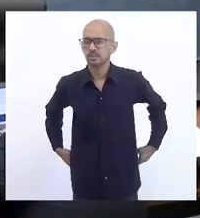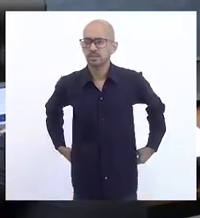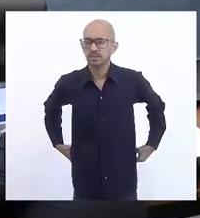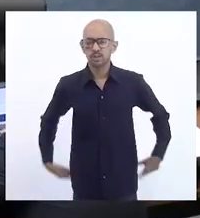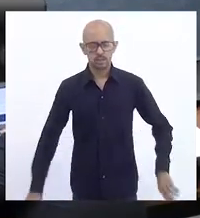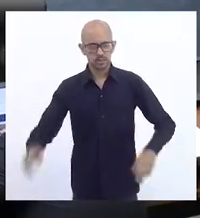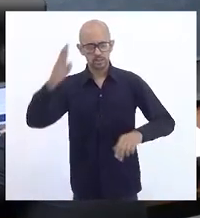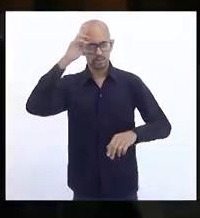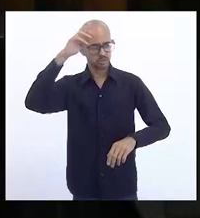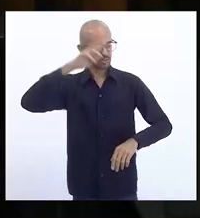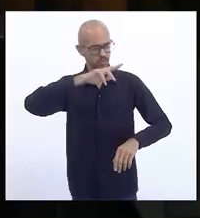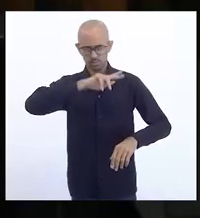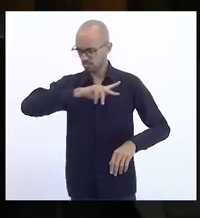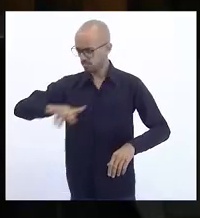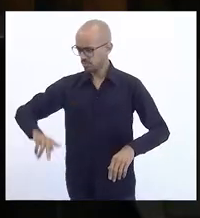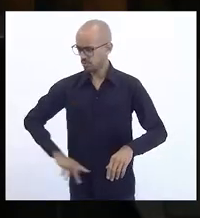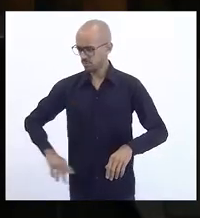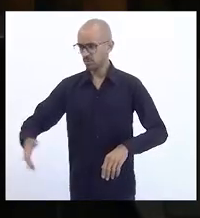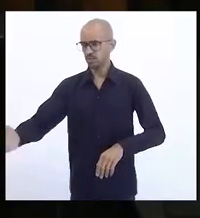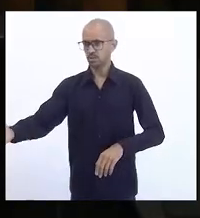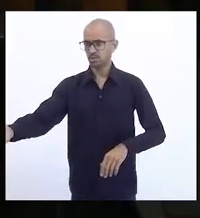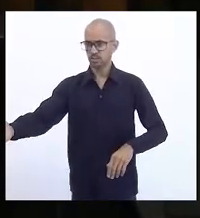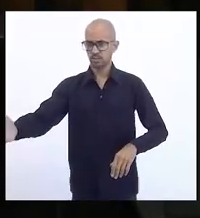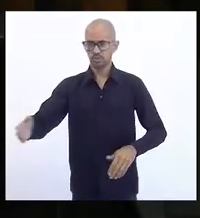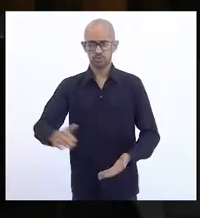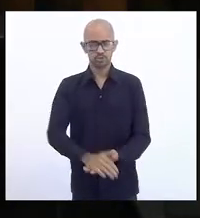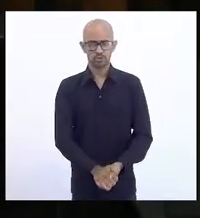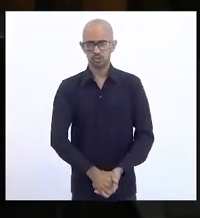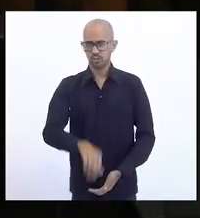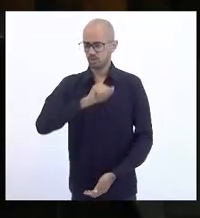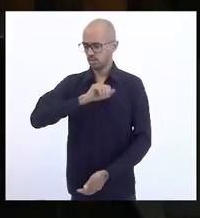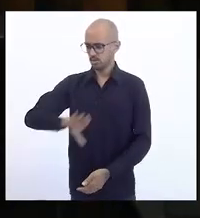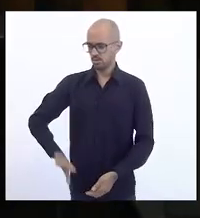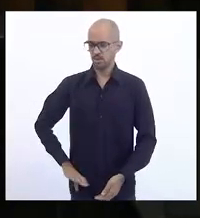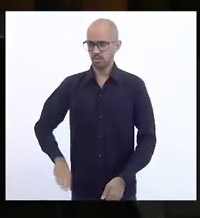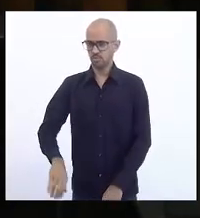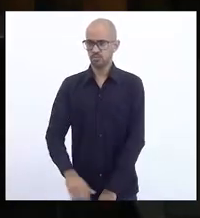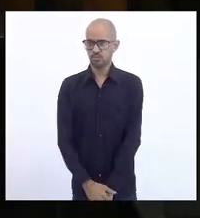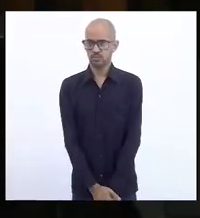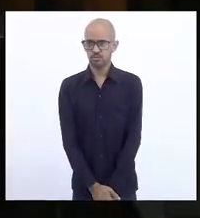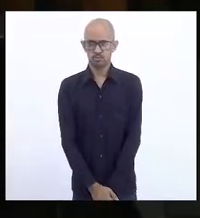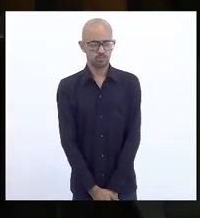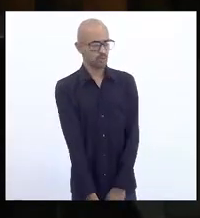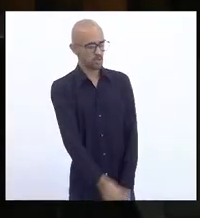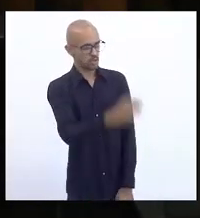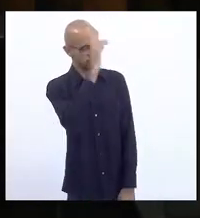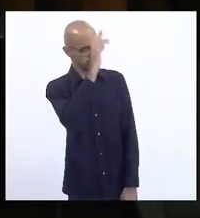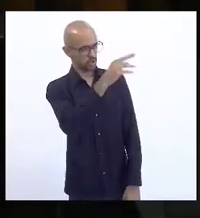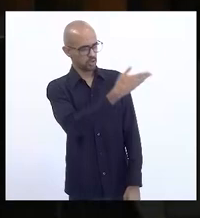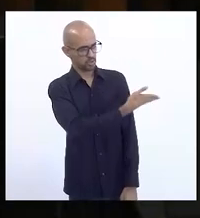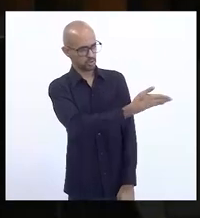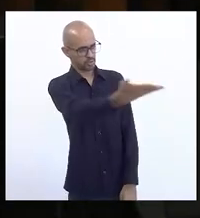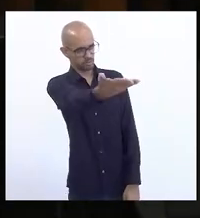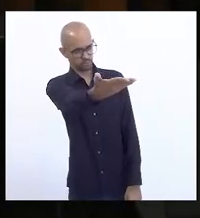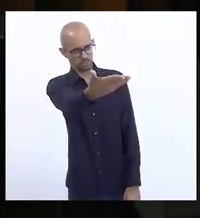senhor presidente André Siciliano, senhoras e